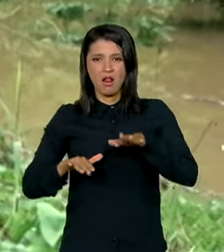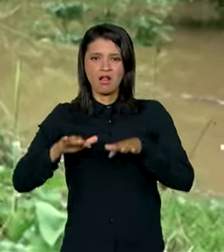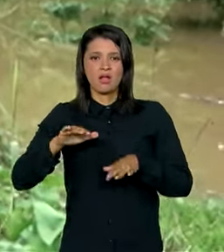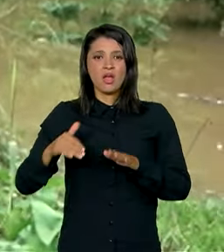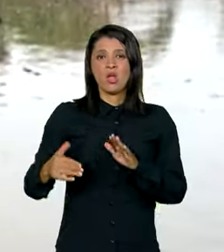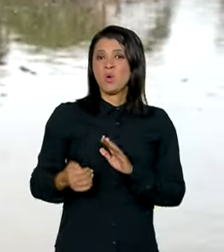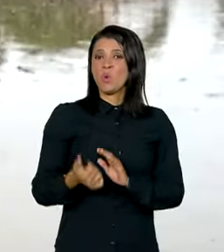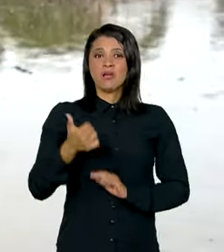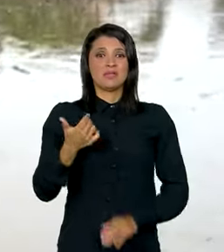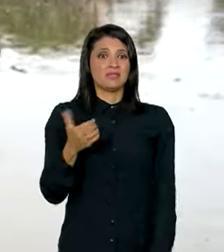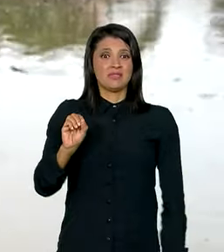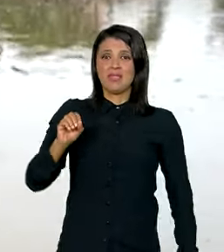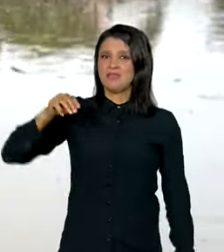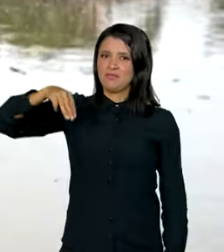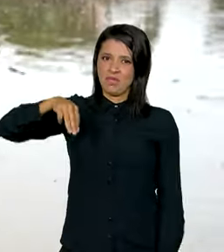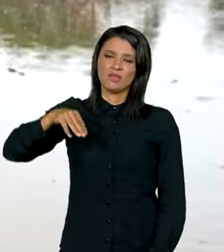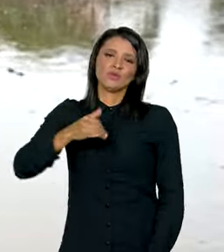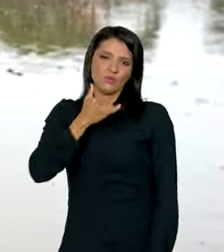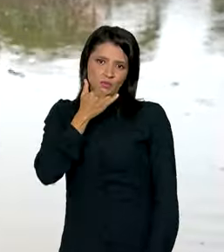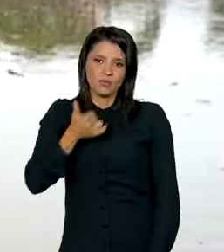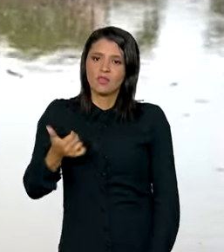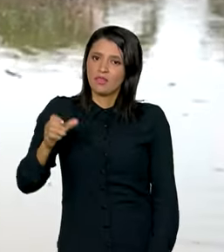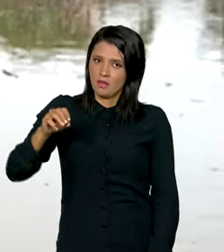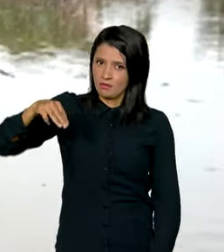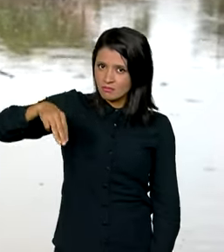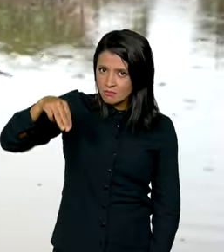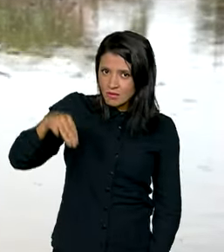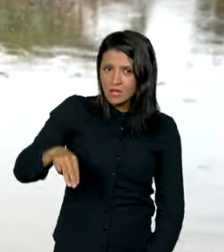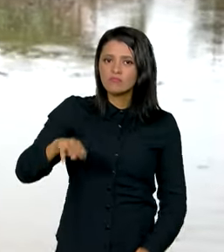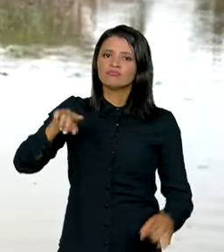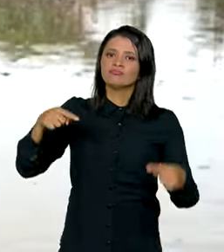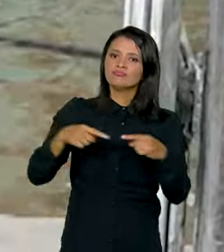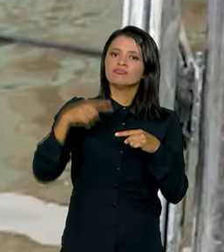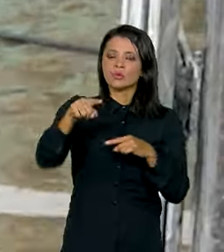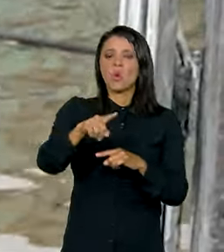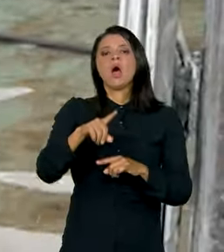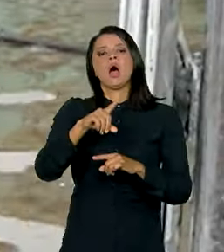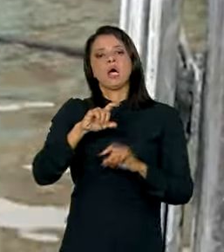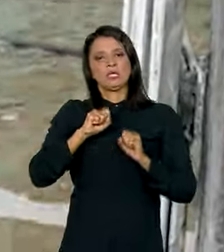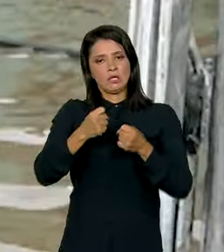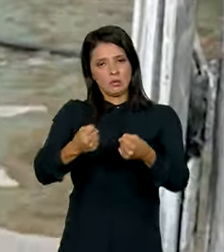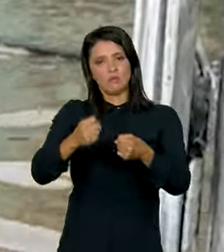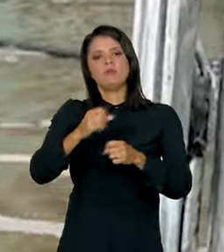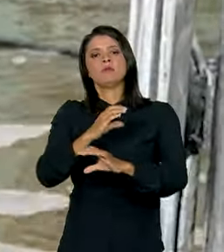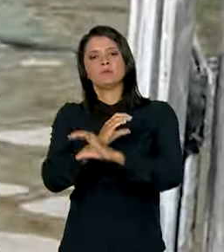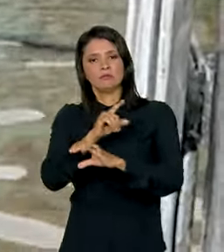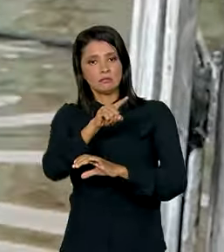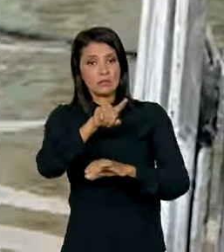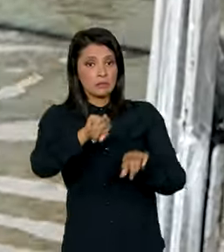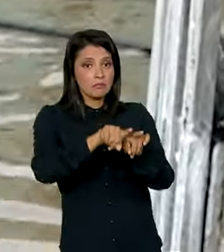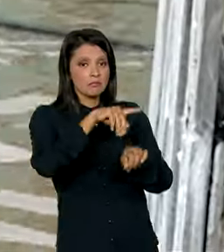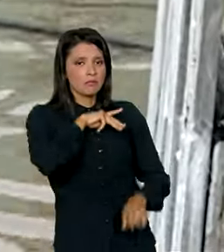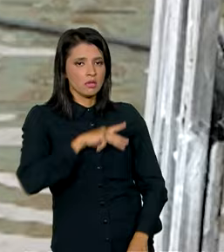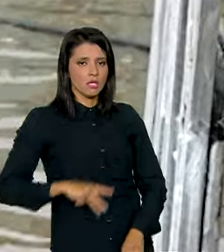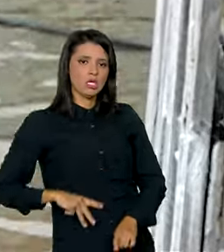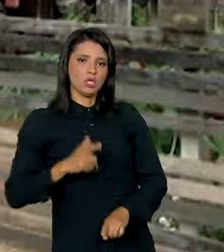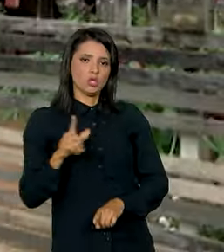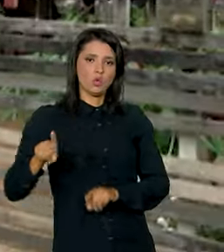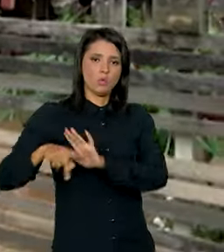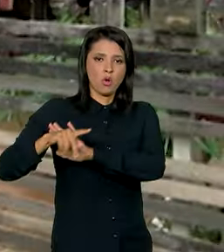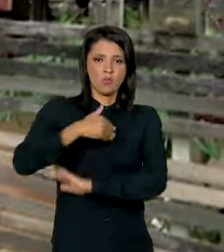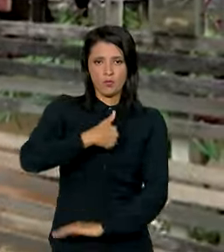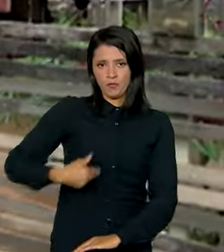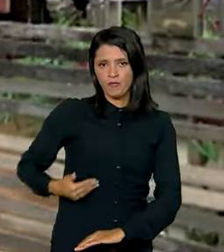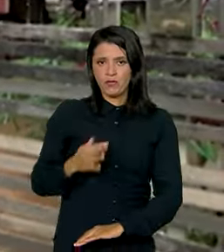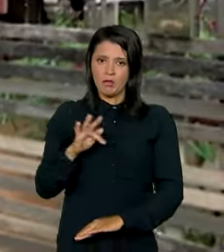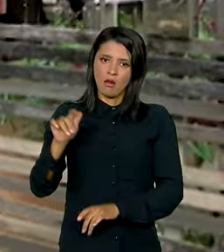110 M perdão 10 m de acordo com a Defesa Civil ministros e autoridades do governo